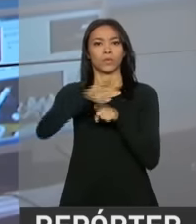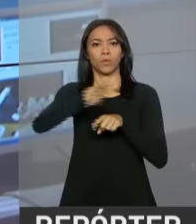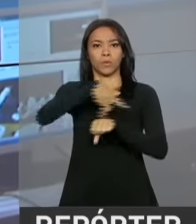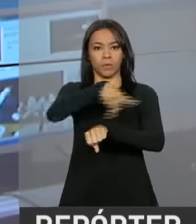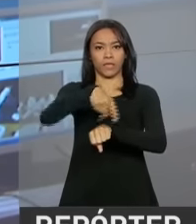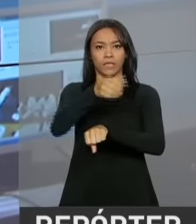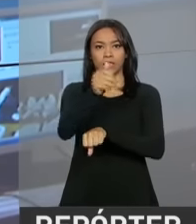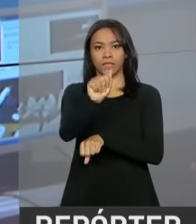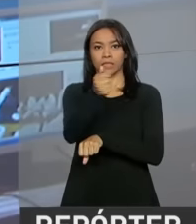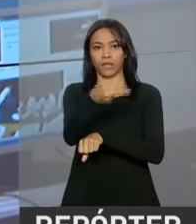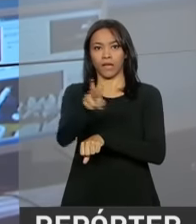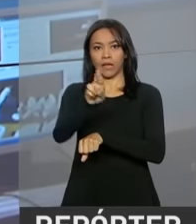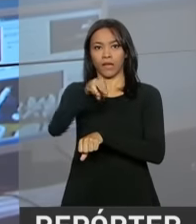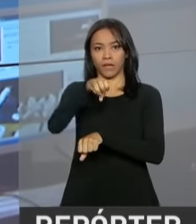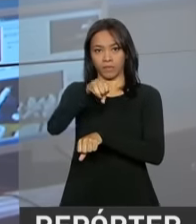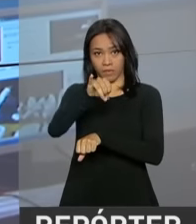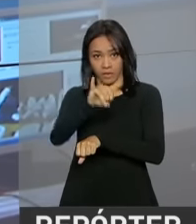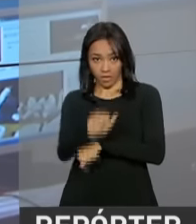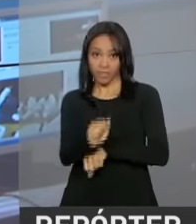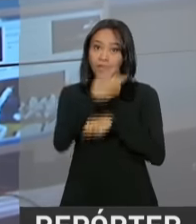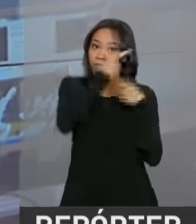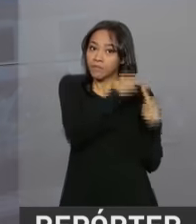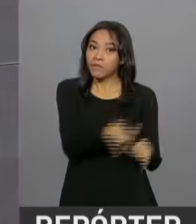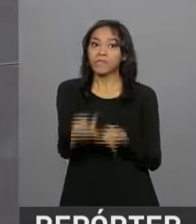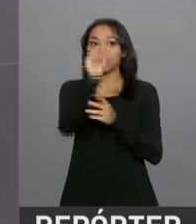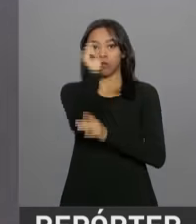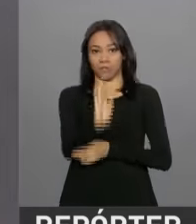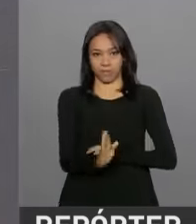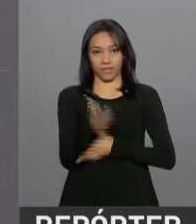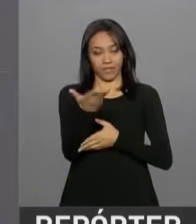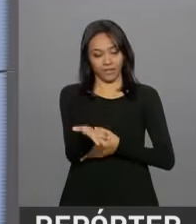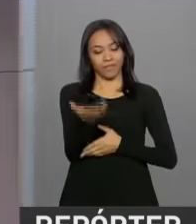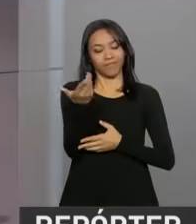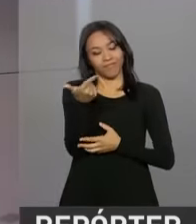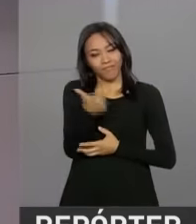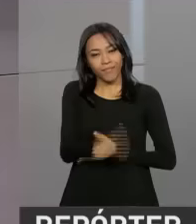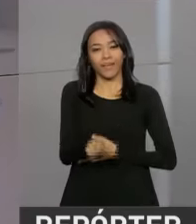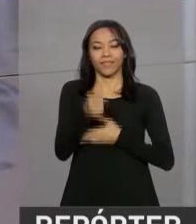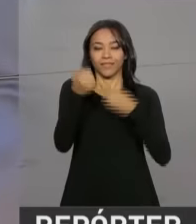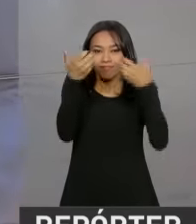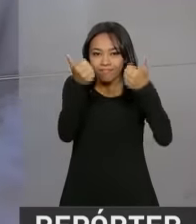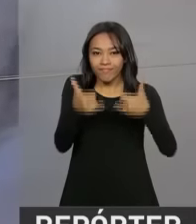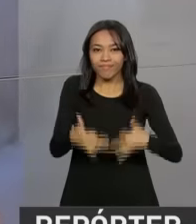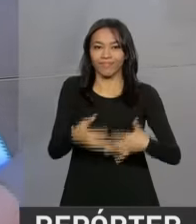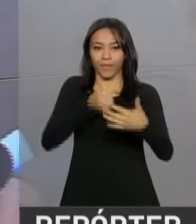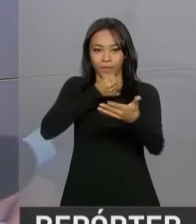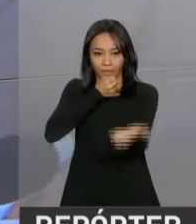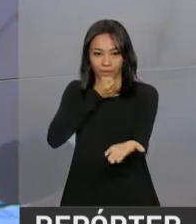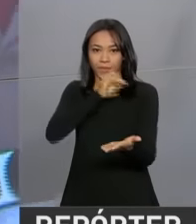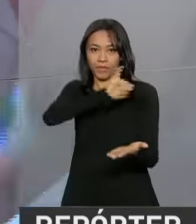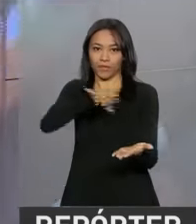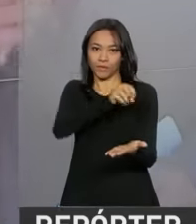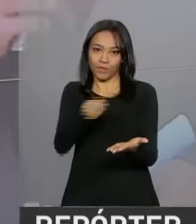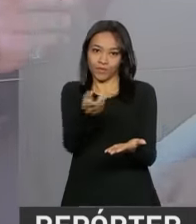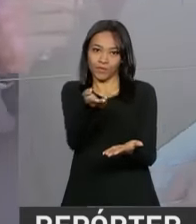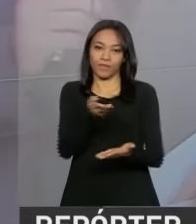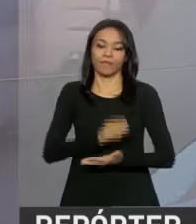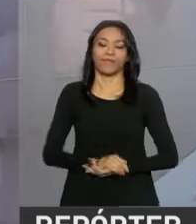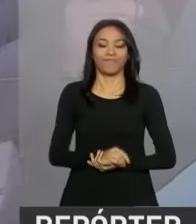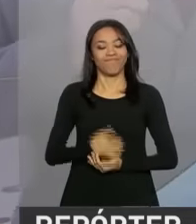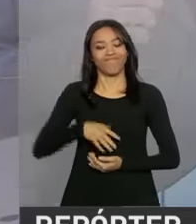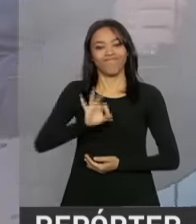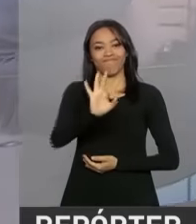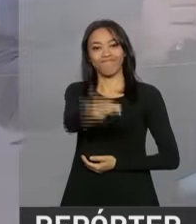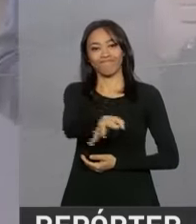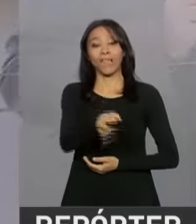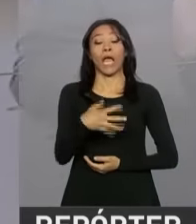visita oficial ao Brasil. Vamos saber os detalhes ao vivo com João Pedro Neto, que está no Palácio do Planalto. Oi, João Pedro. Oi, Renata,